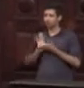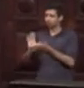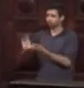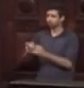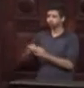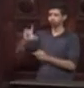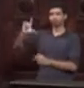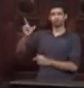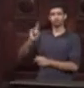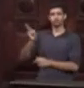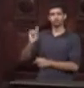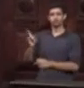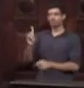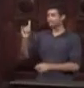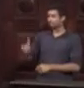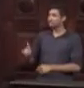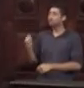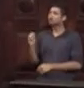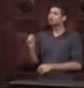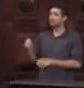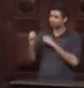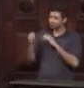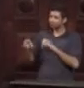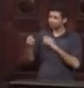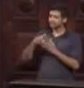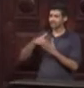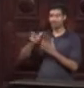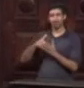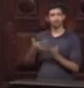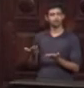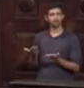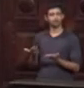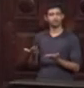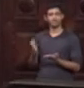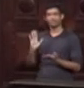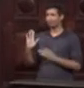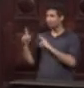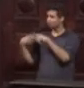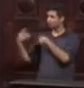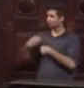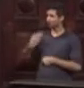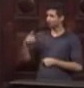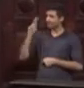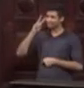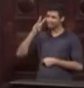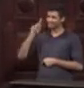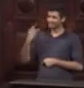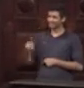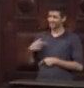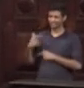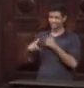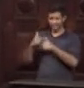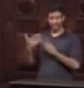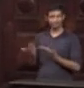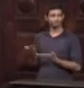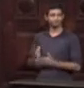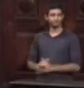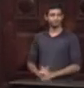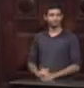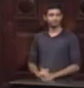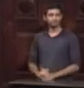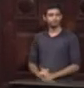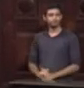não. Não, direito de ensinar arte, que a carreira deles é o cargo para o qual foram concursados. Deputado Elioma Coelho. Não, é